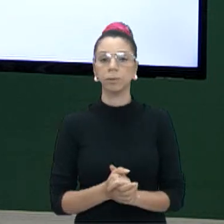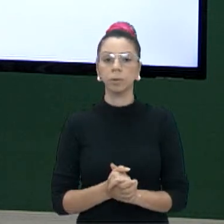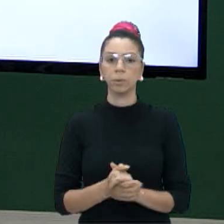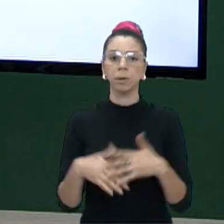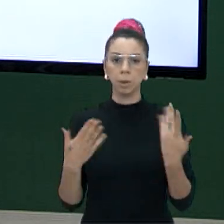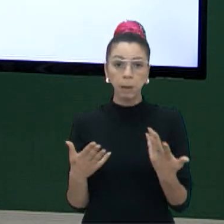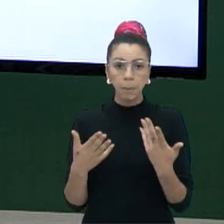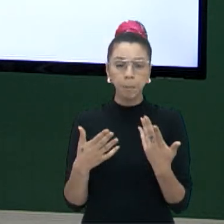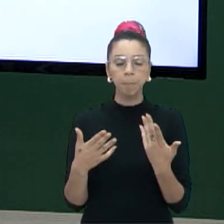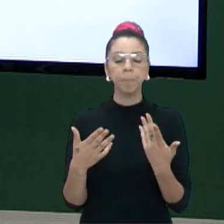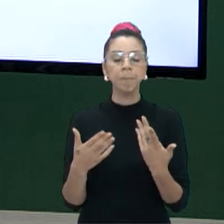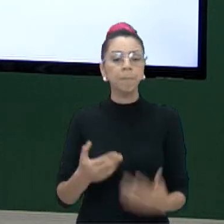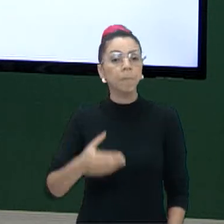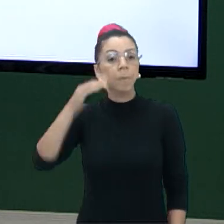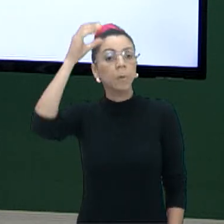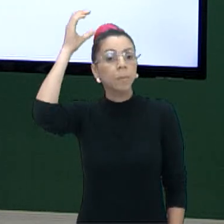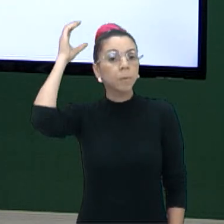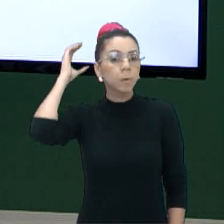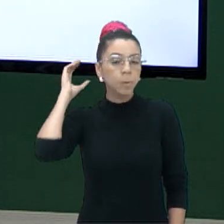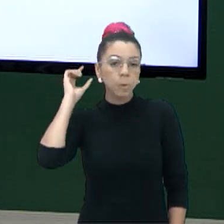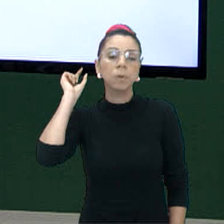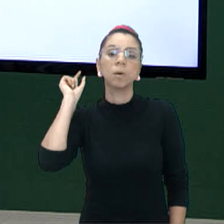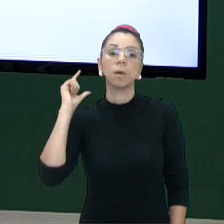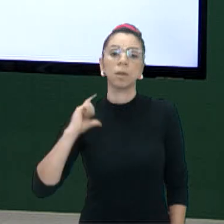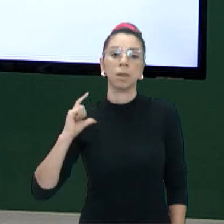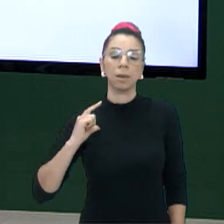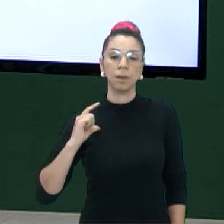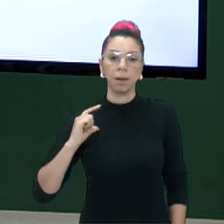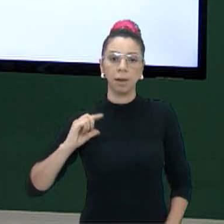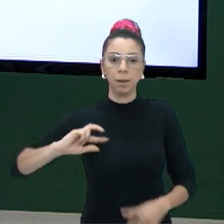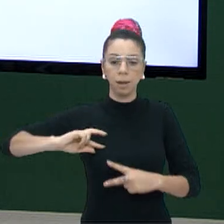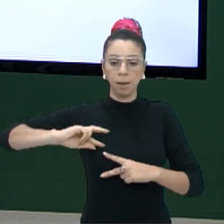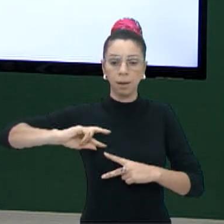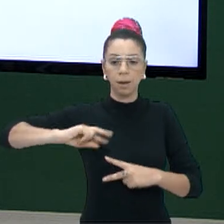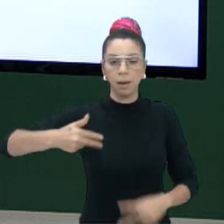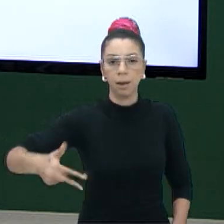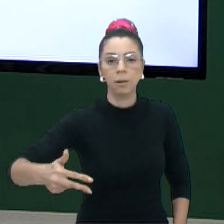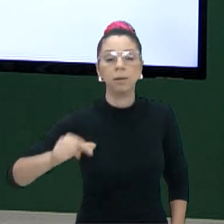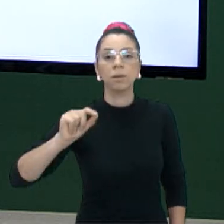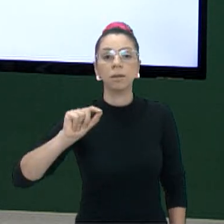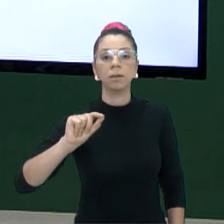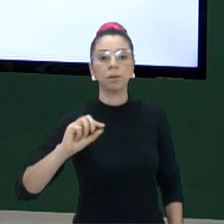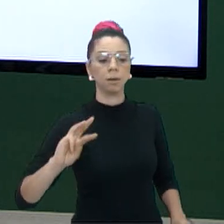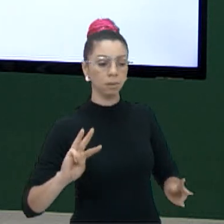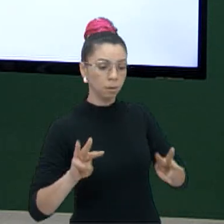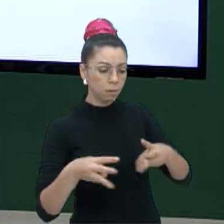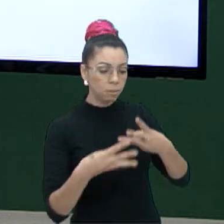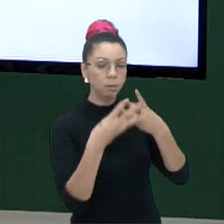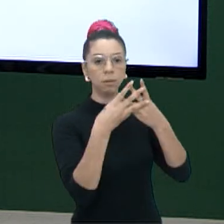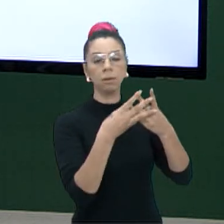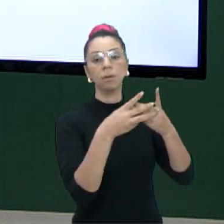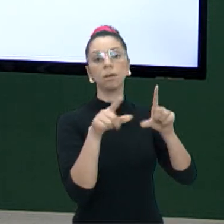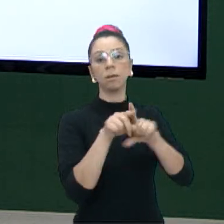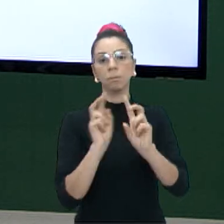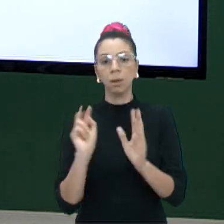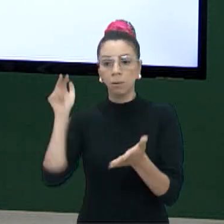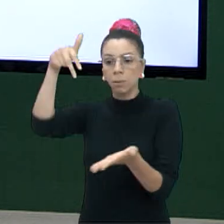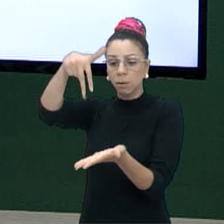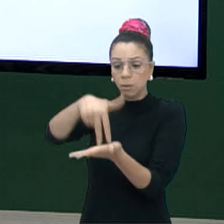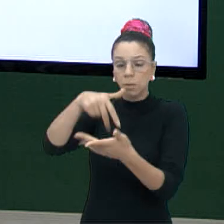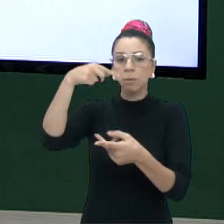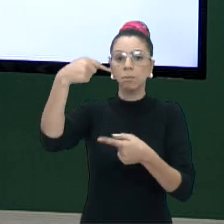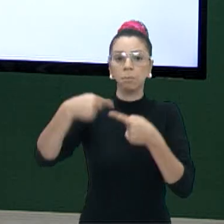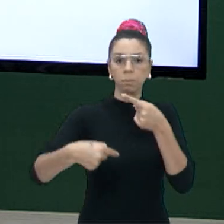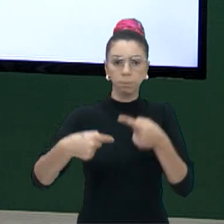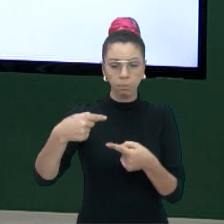Chomsky tem essa herança hebraica, valoriza essa herança hebraica como dele e também se posiciona politicamente sobre todas